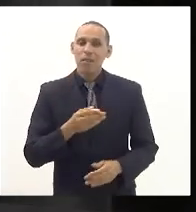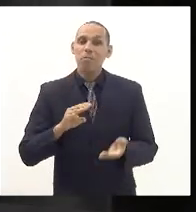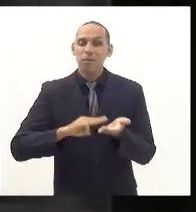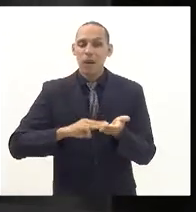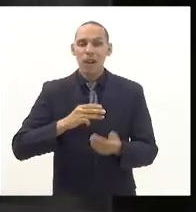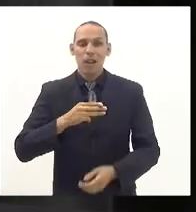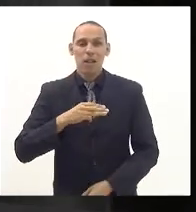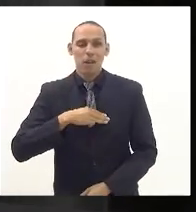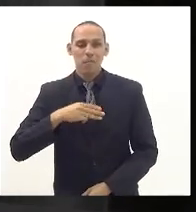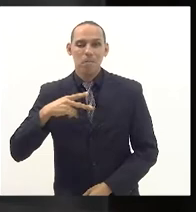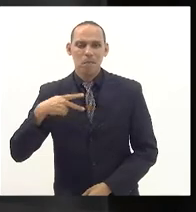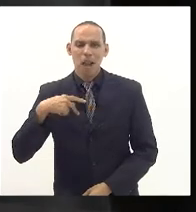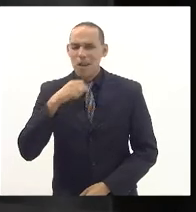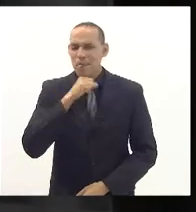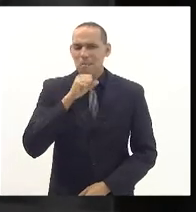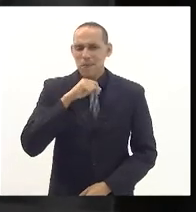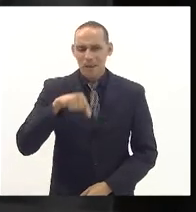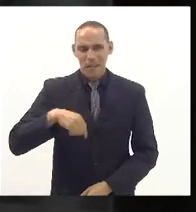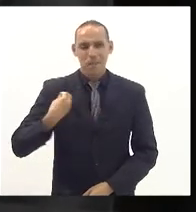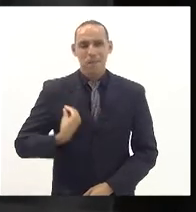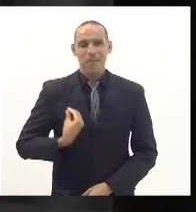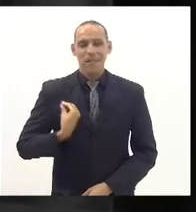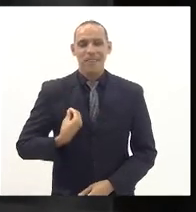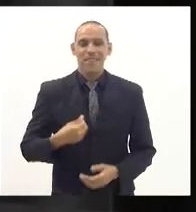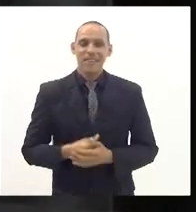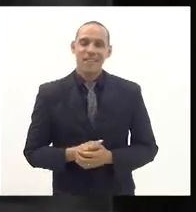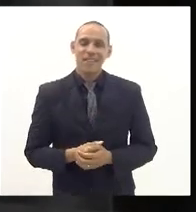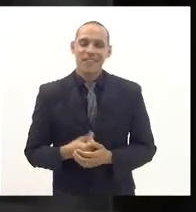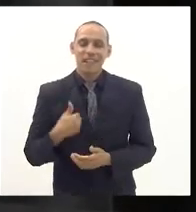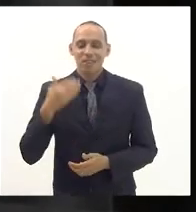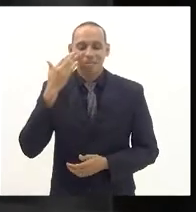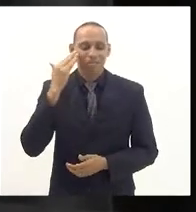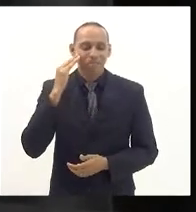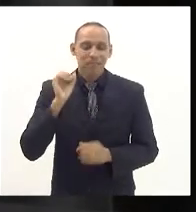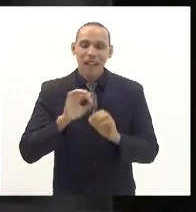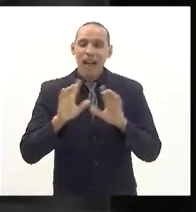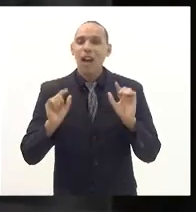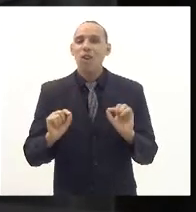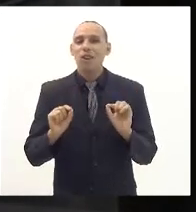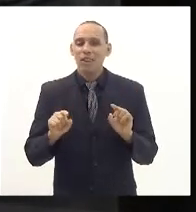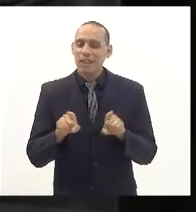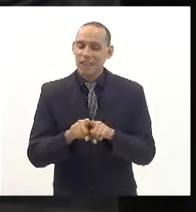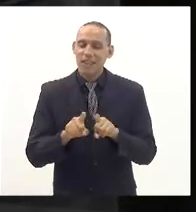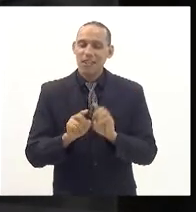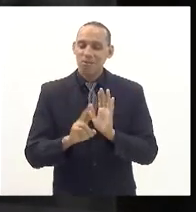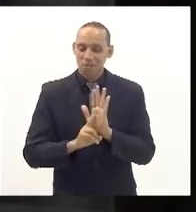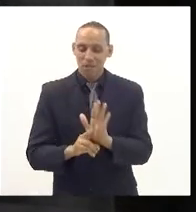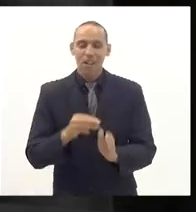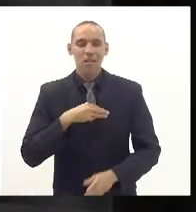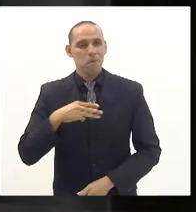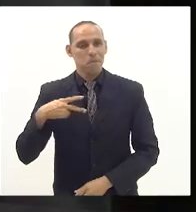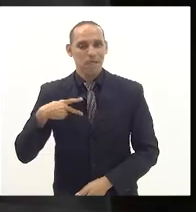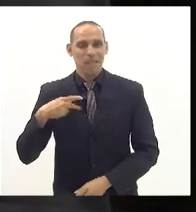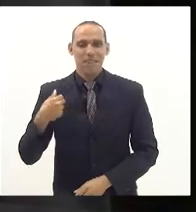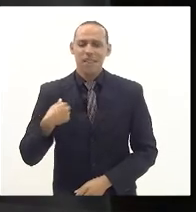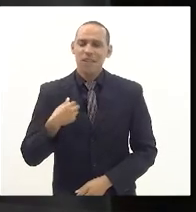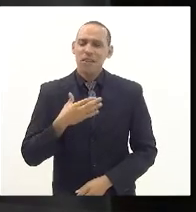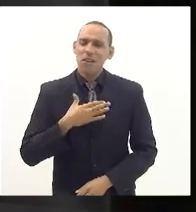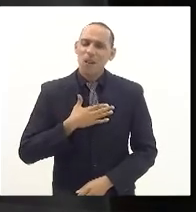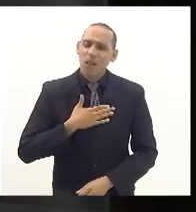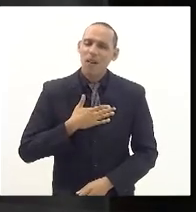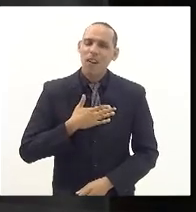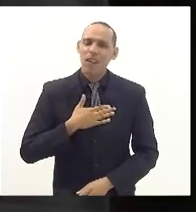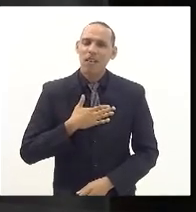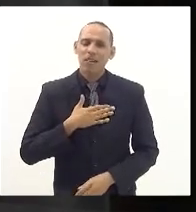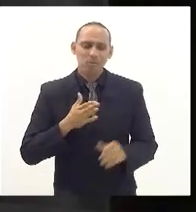Ministério Público mais antigo aqui presente eu entendo que eu estou falando também pelo Ministério Público e eu gostaria